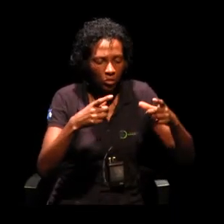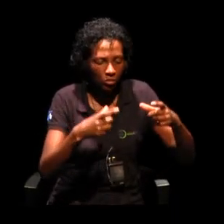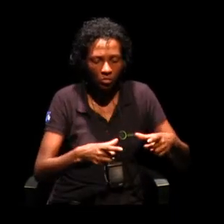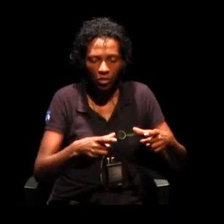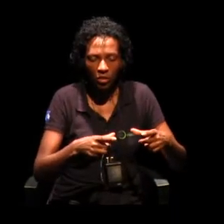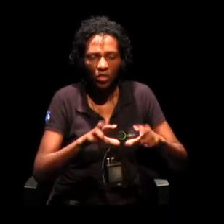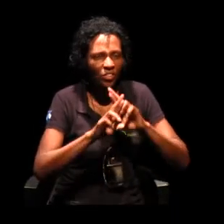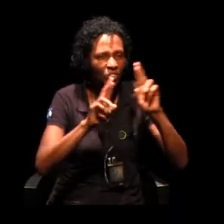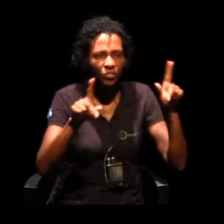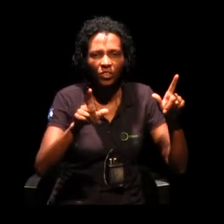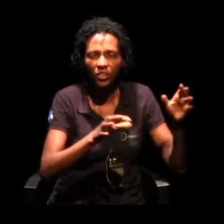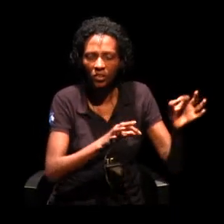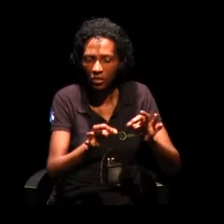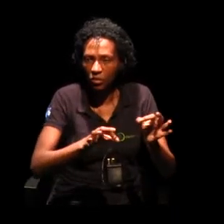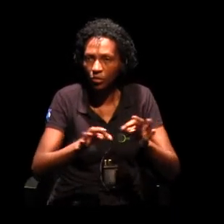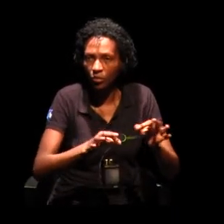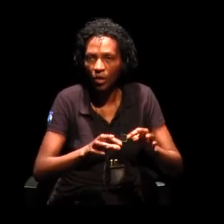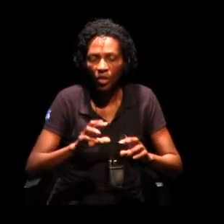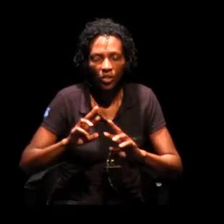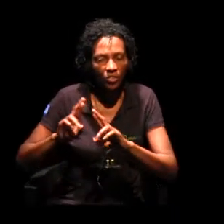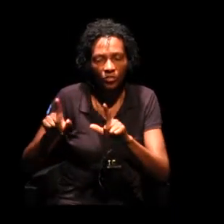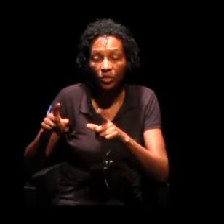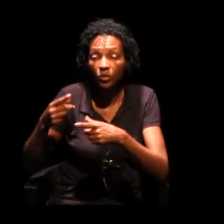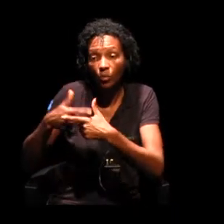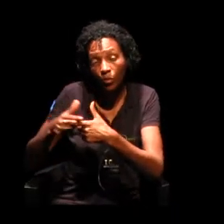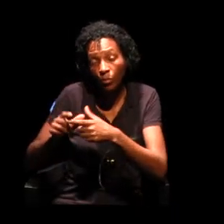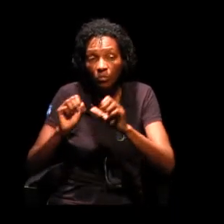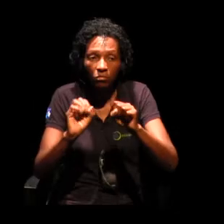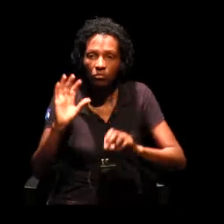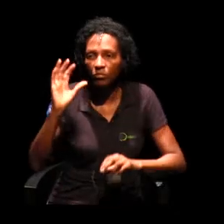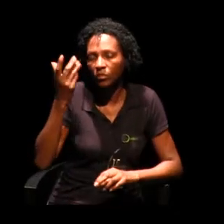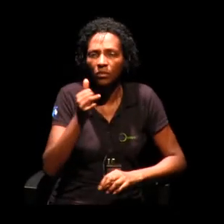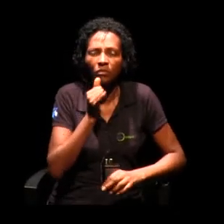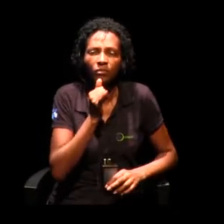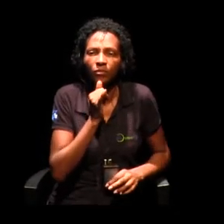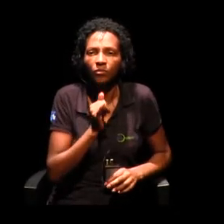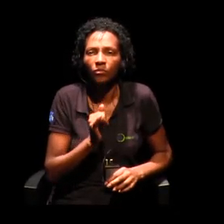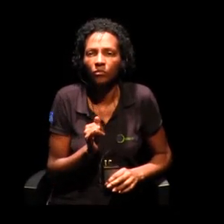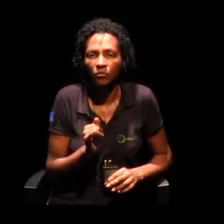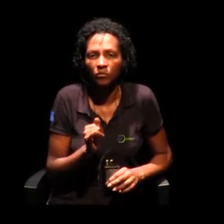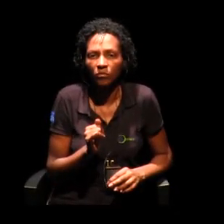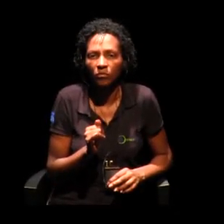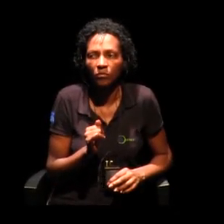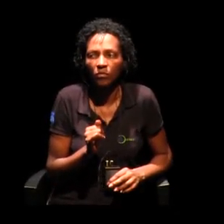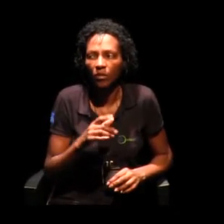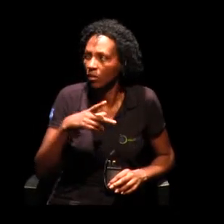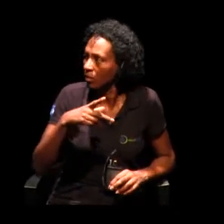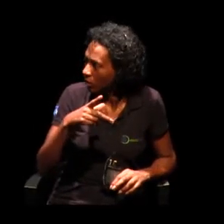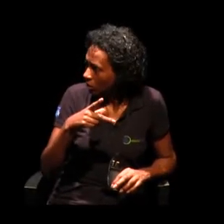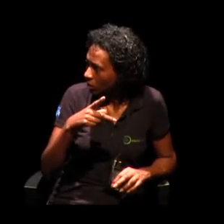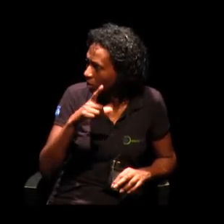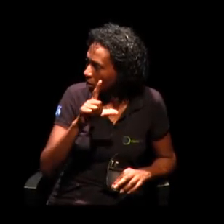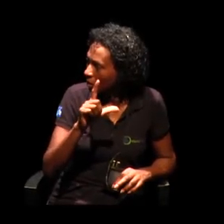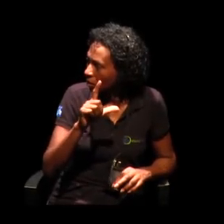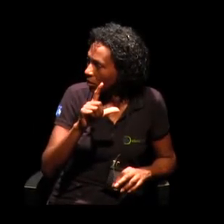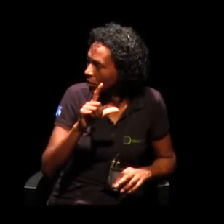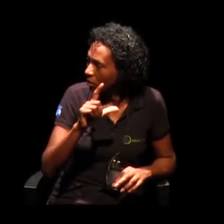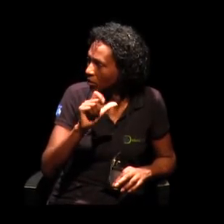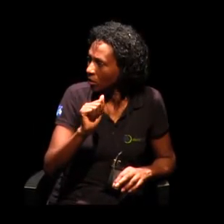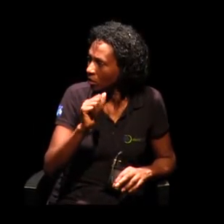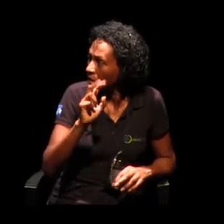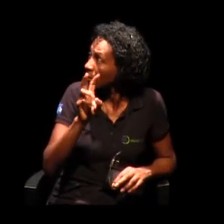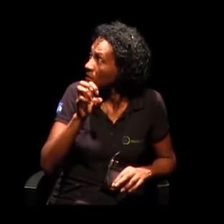tipológicas baseadas em diferentes operações para diferentes tipos de coisas que poderiam acontecer. Por exemplo,